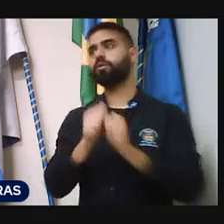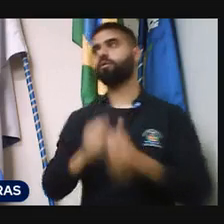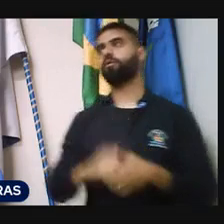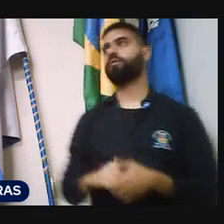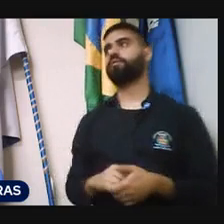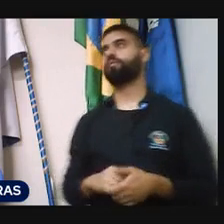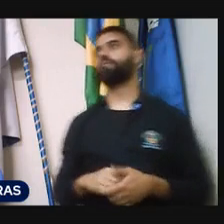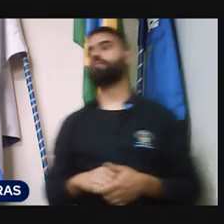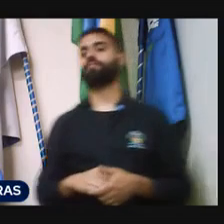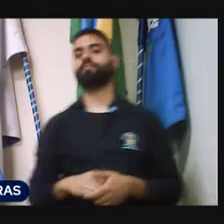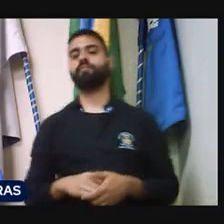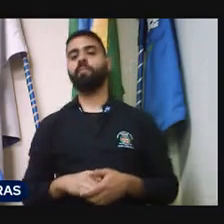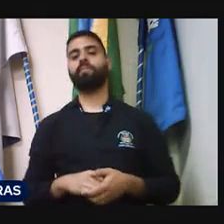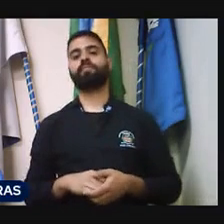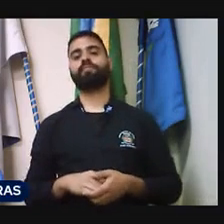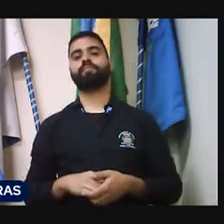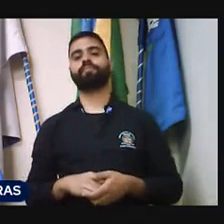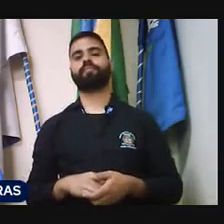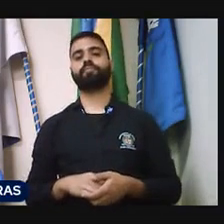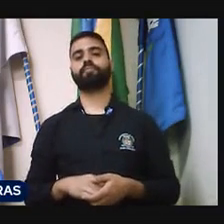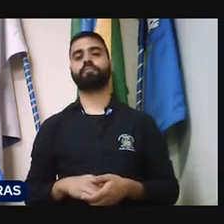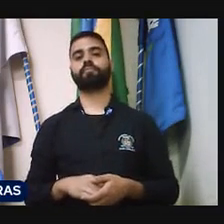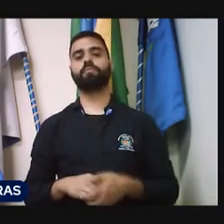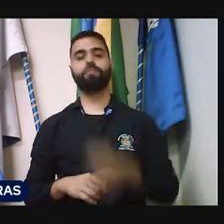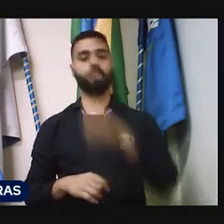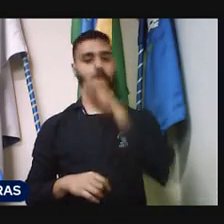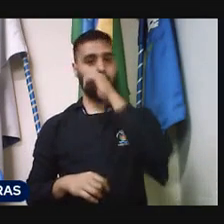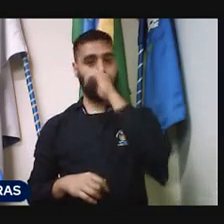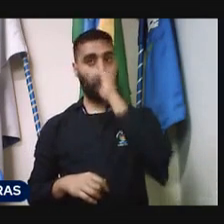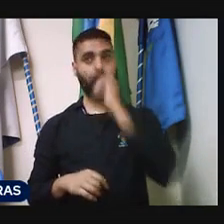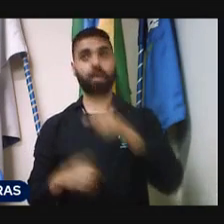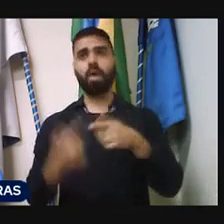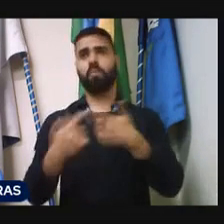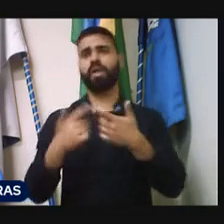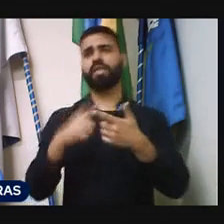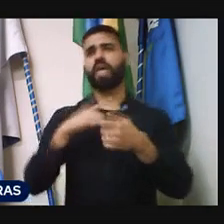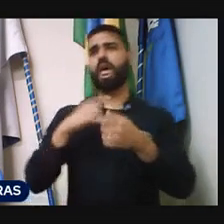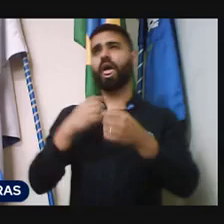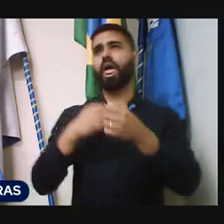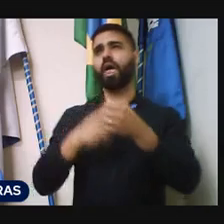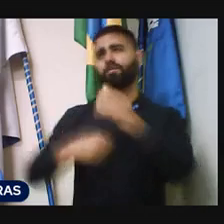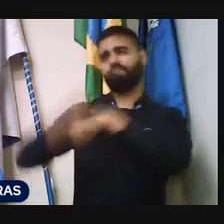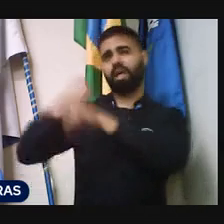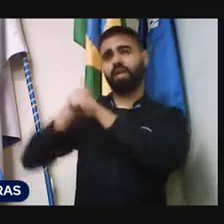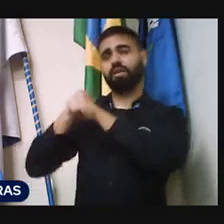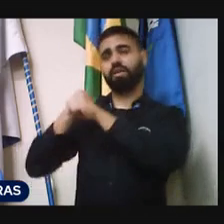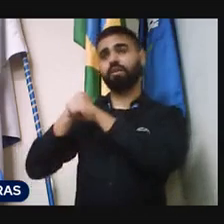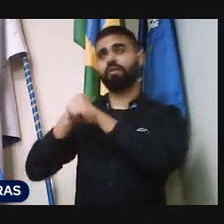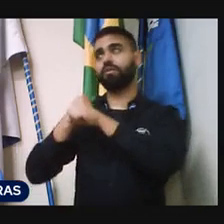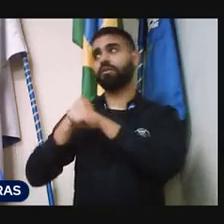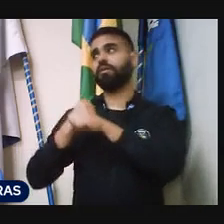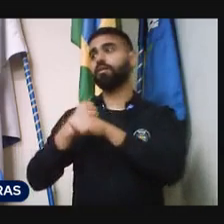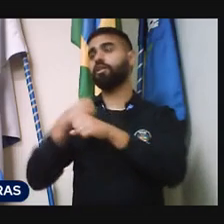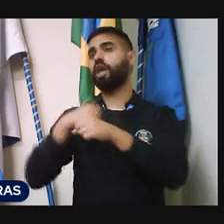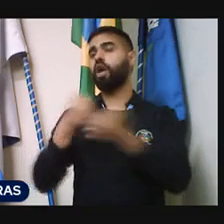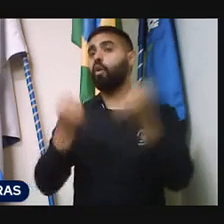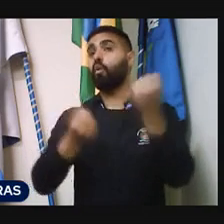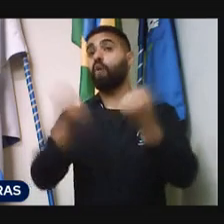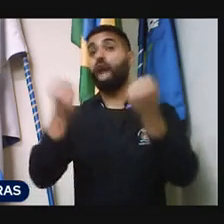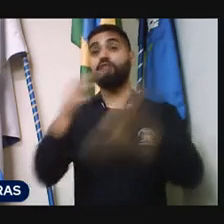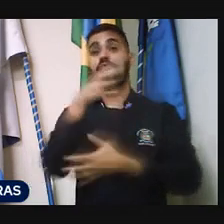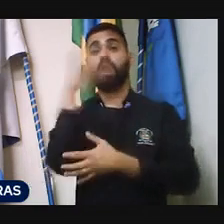E por que não pode quando nós chegamos na legislatura passada Amauri ambulância de